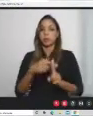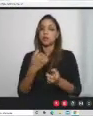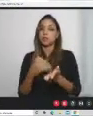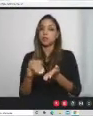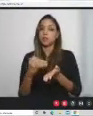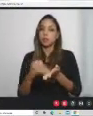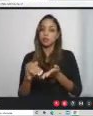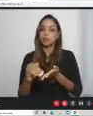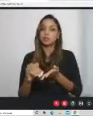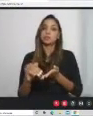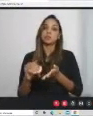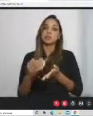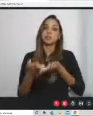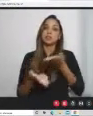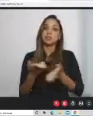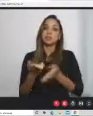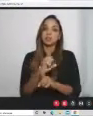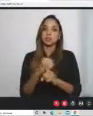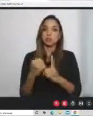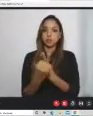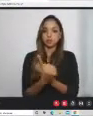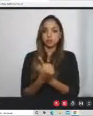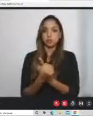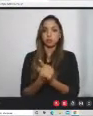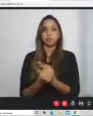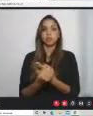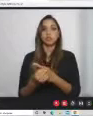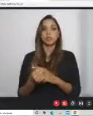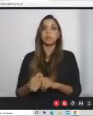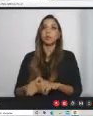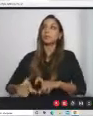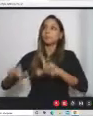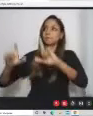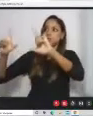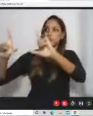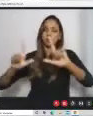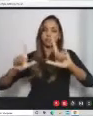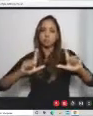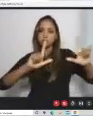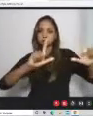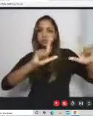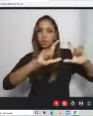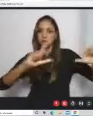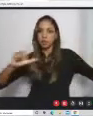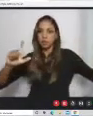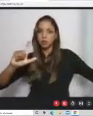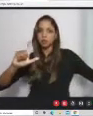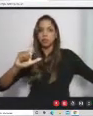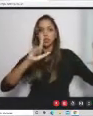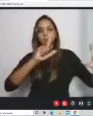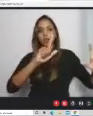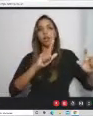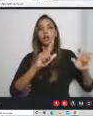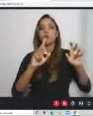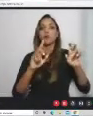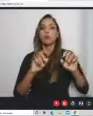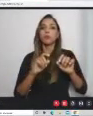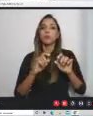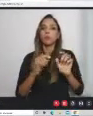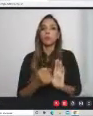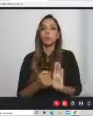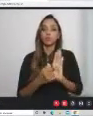Municipal de Assistência Social, SEMAS, a fixação de cartazes com frases do impacto sobre a violência contra idosos em